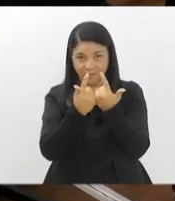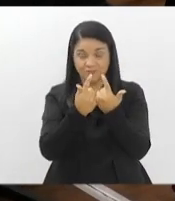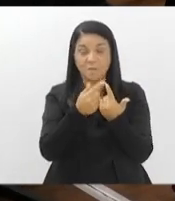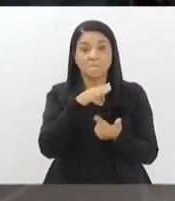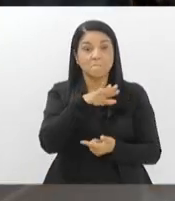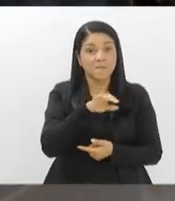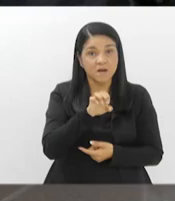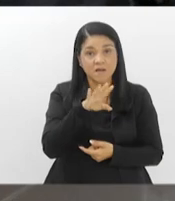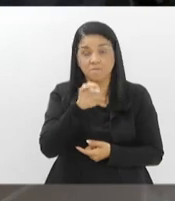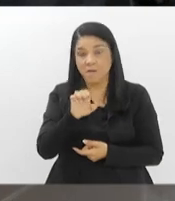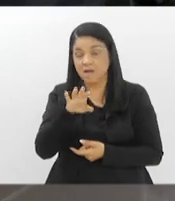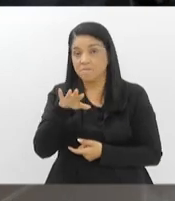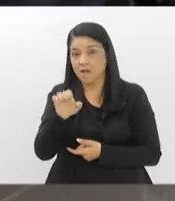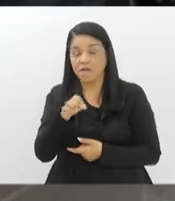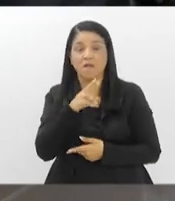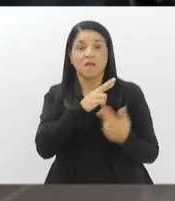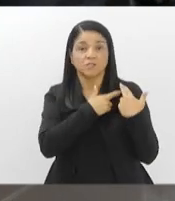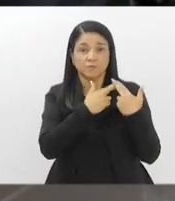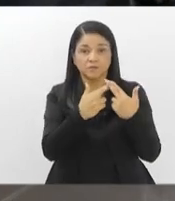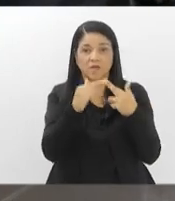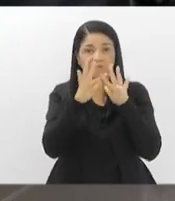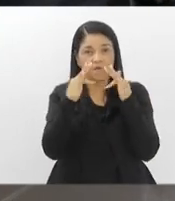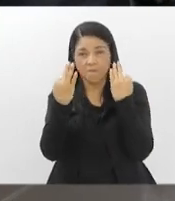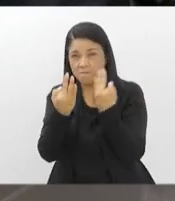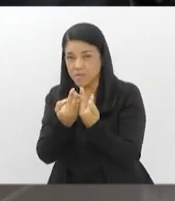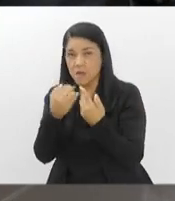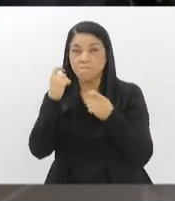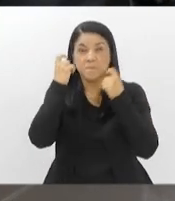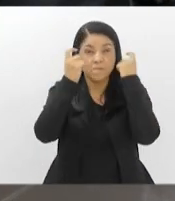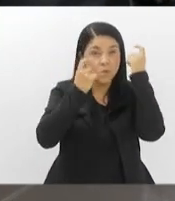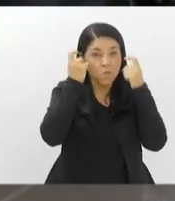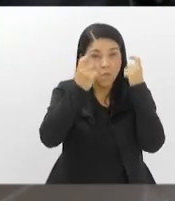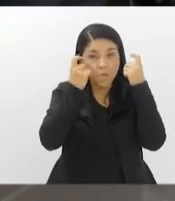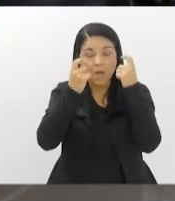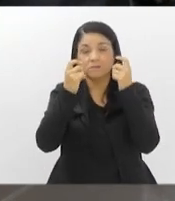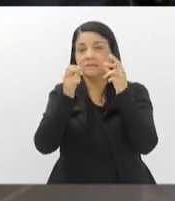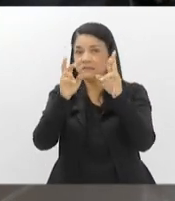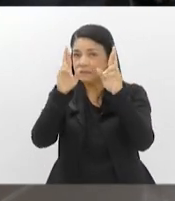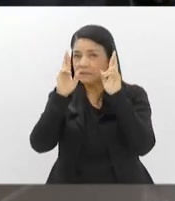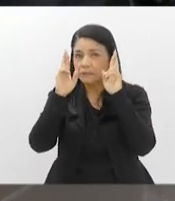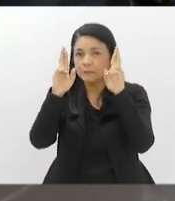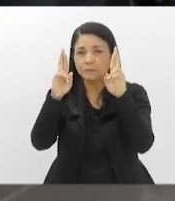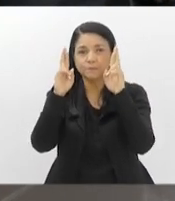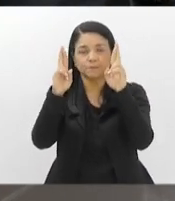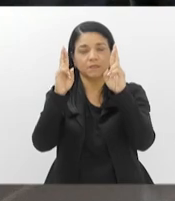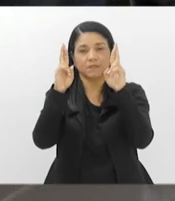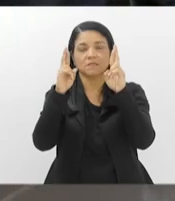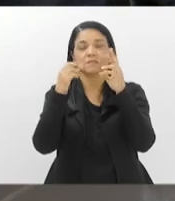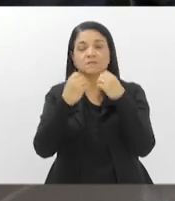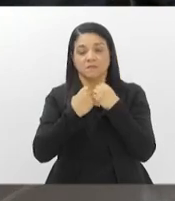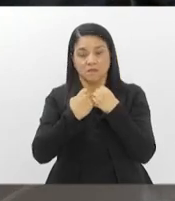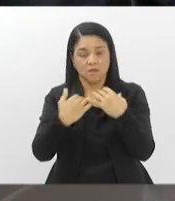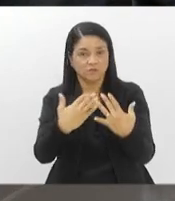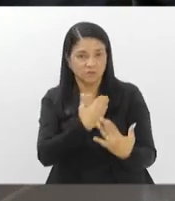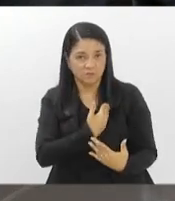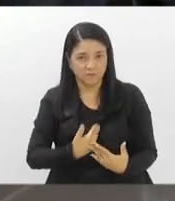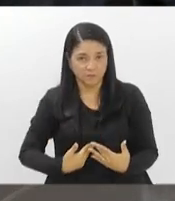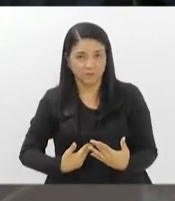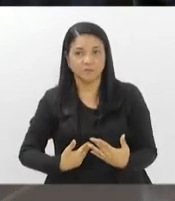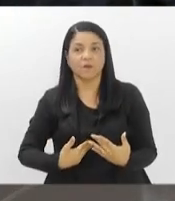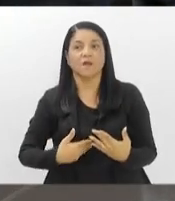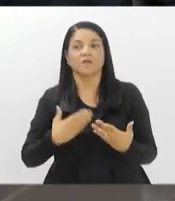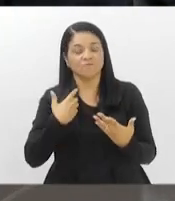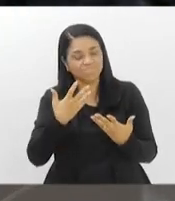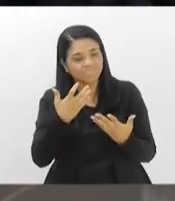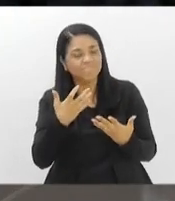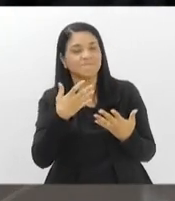mães muitos responsáveis familiares muito preocupados e na esperança assim como tiveram com as audiências públicas aí fiz questão de